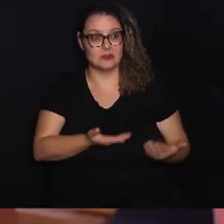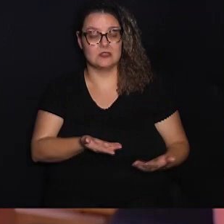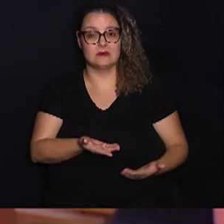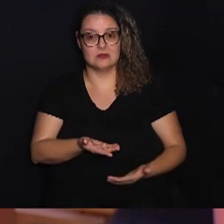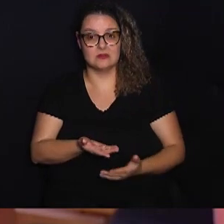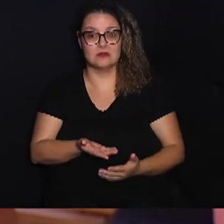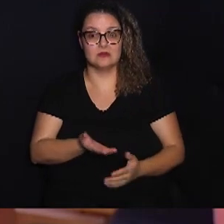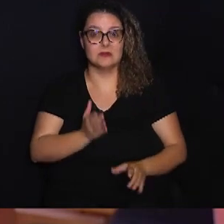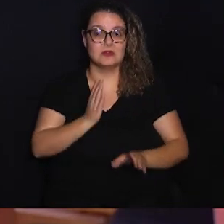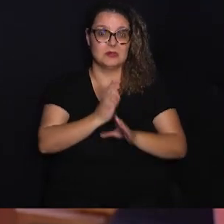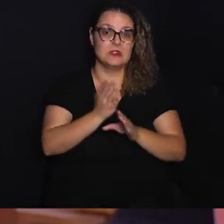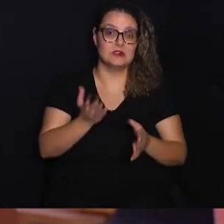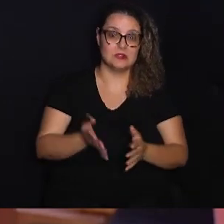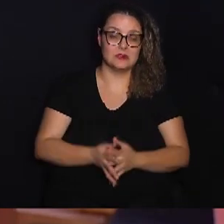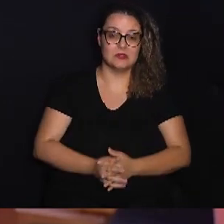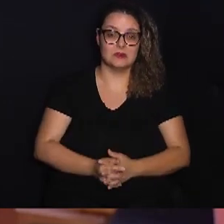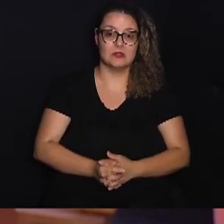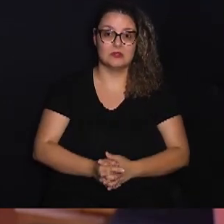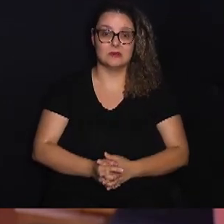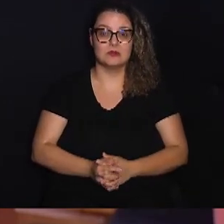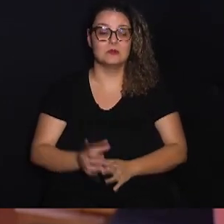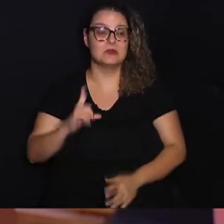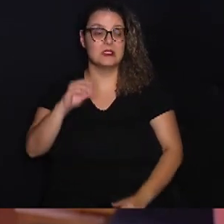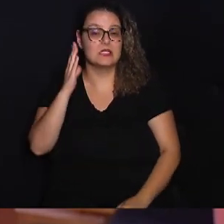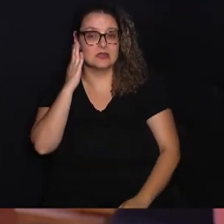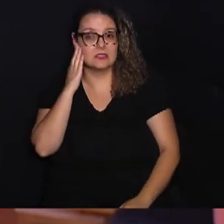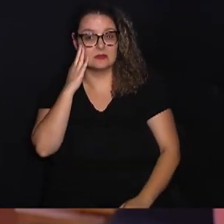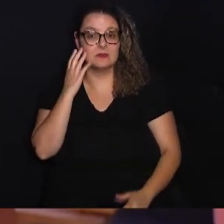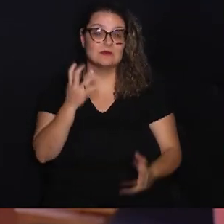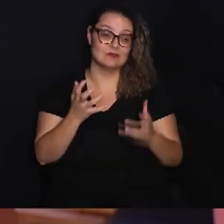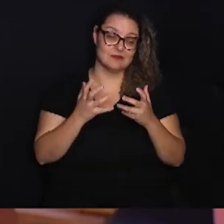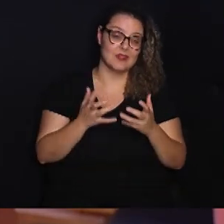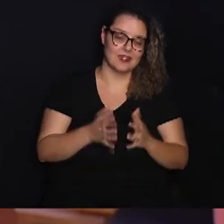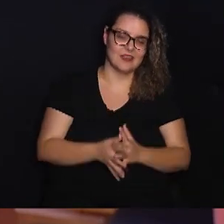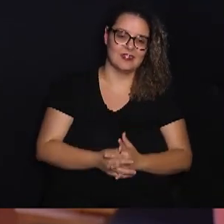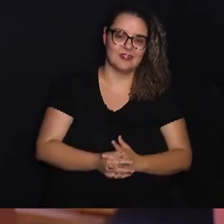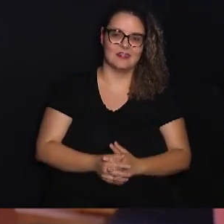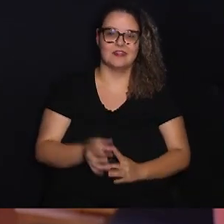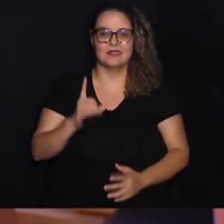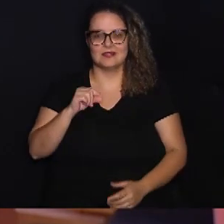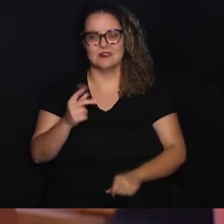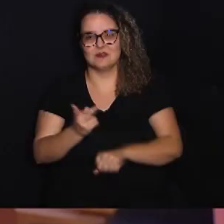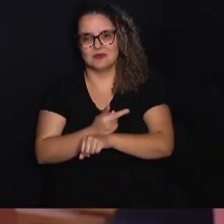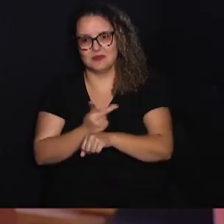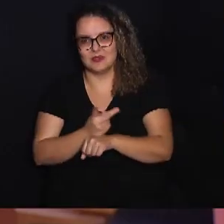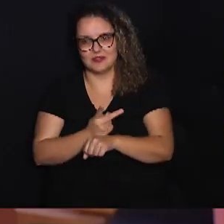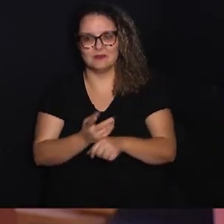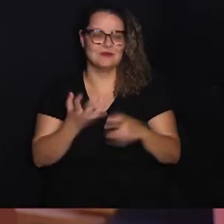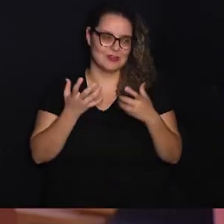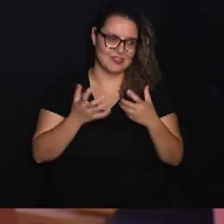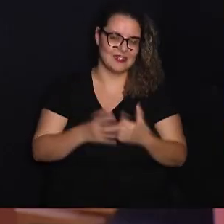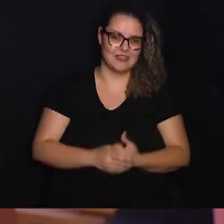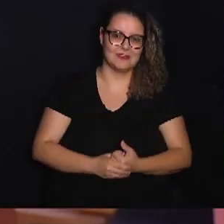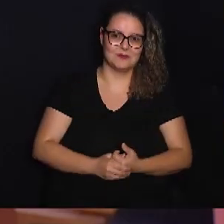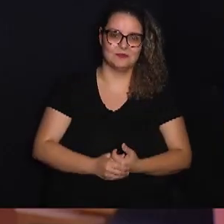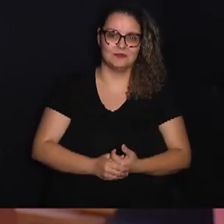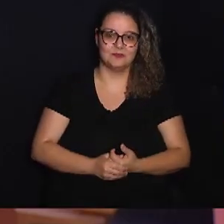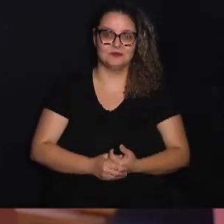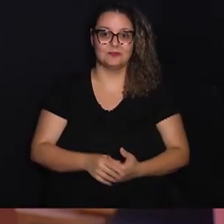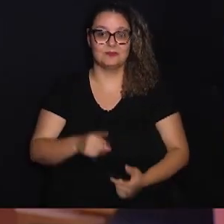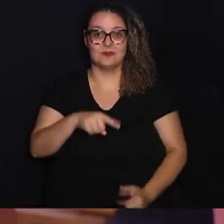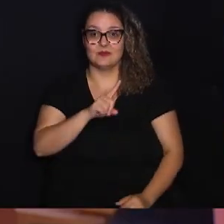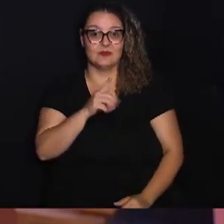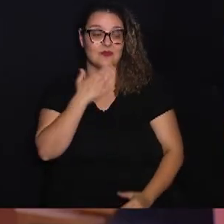gente encontra. Eles saem sabendo o que eles querem, eles saem em busca daquilo que eles querem. E eles não